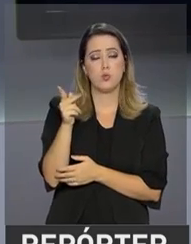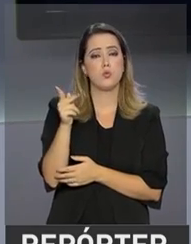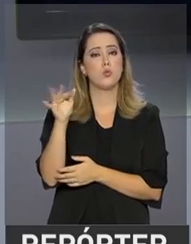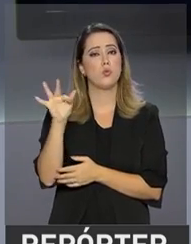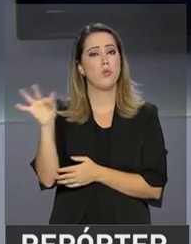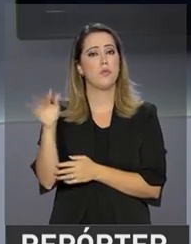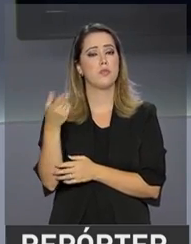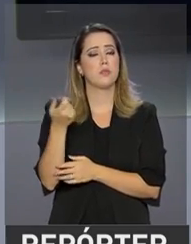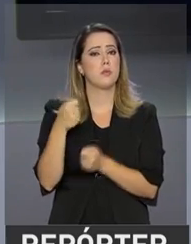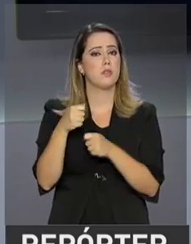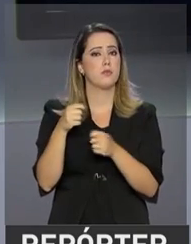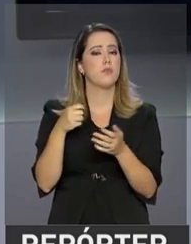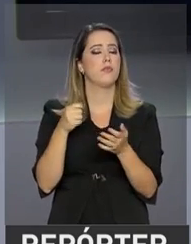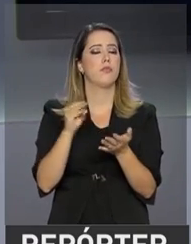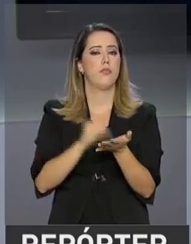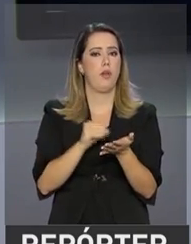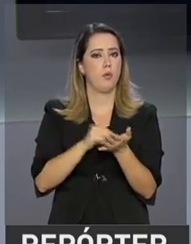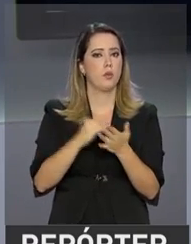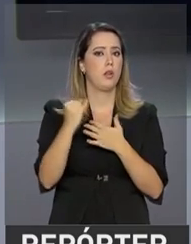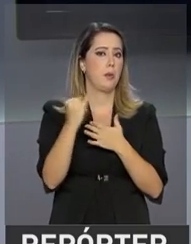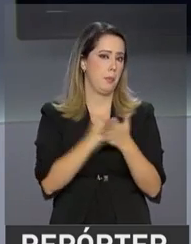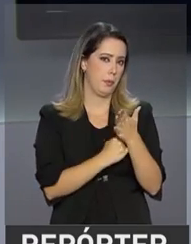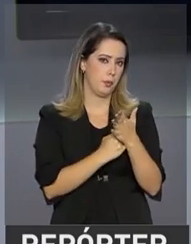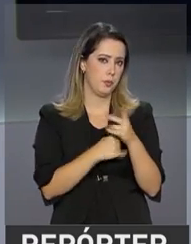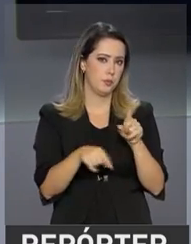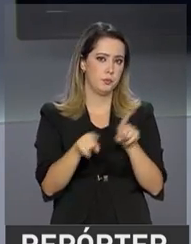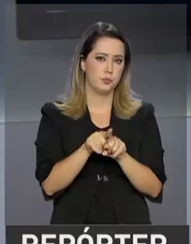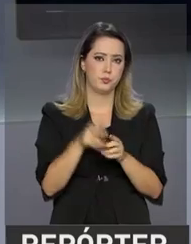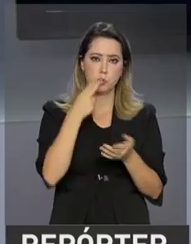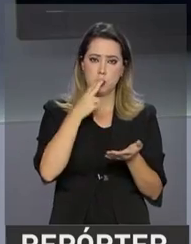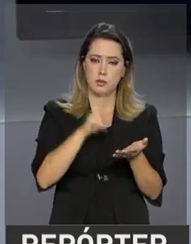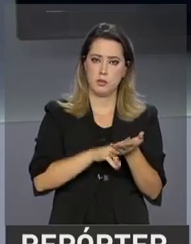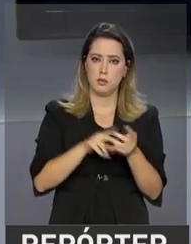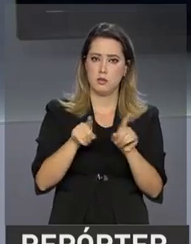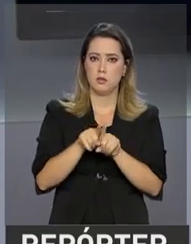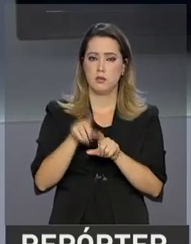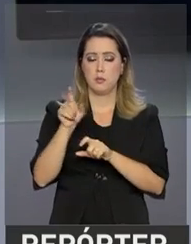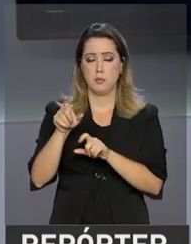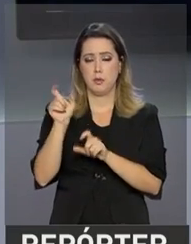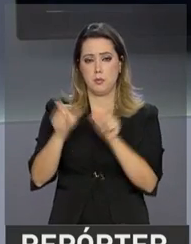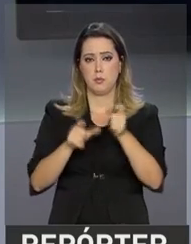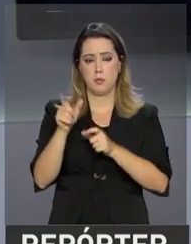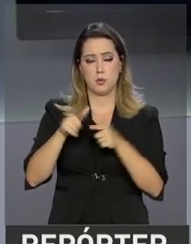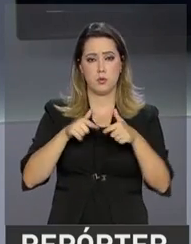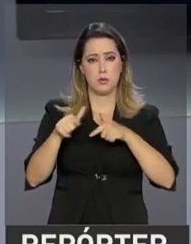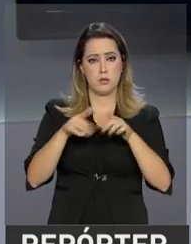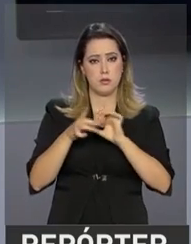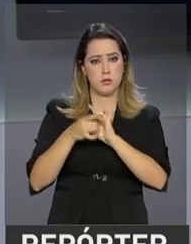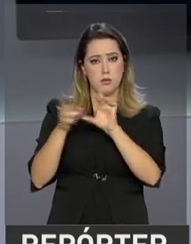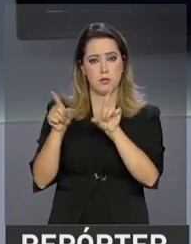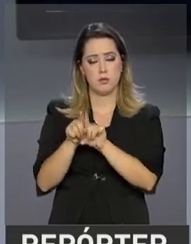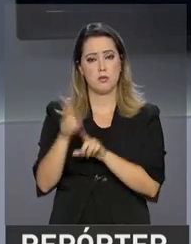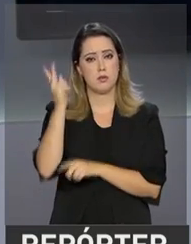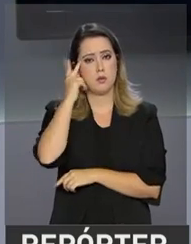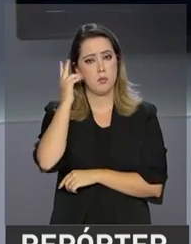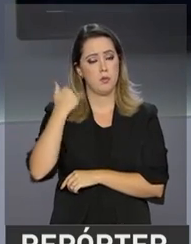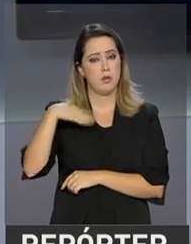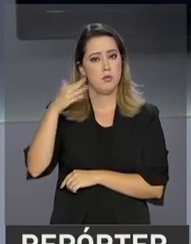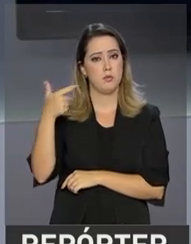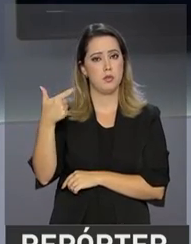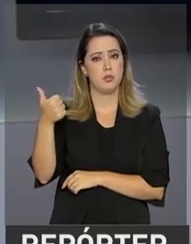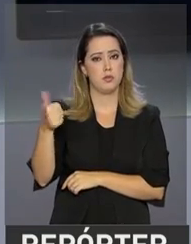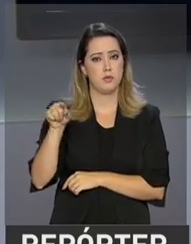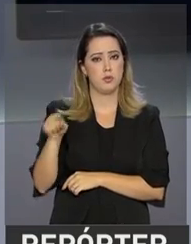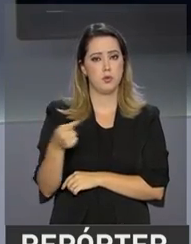contribuição previdenciária as cartas estão sendo enviadas também para autônomos só na capital paulista são mais de